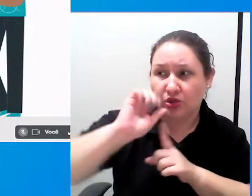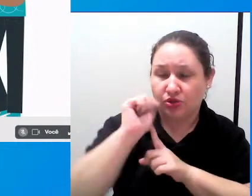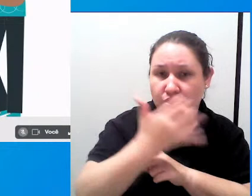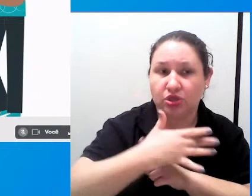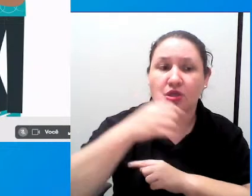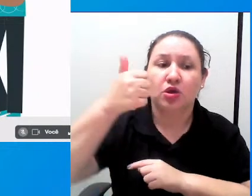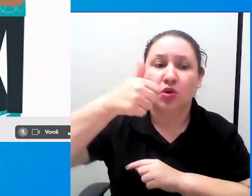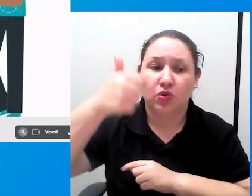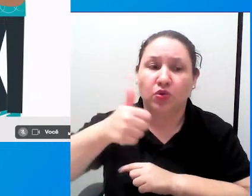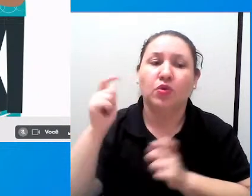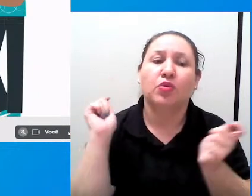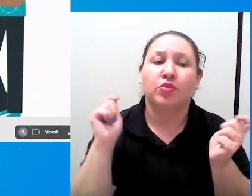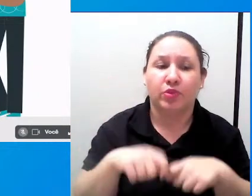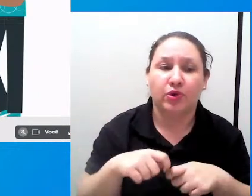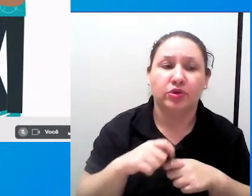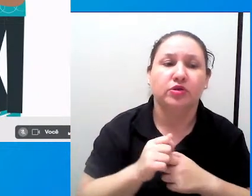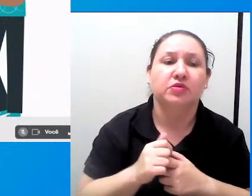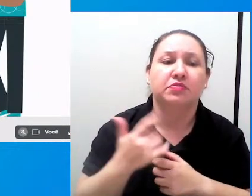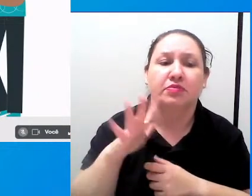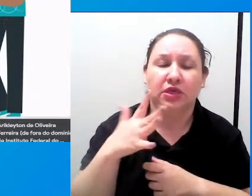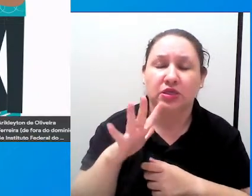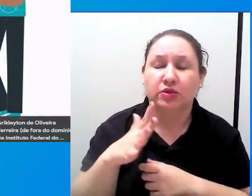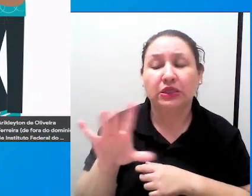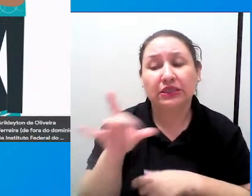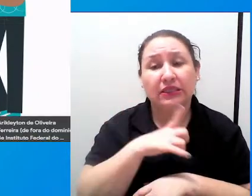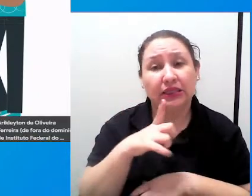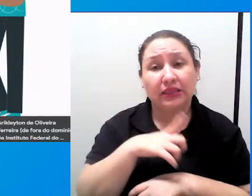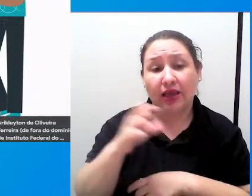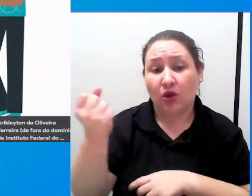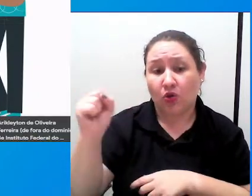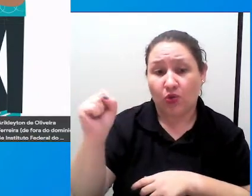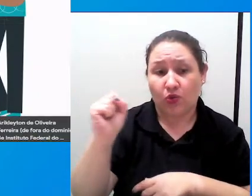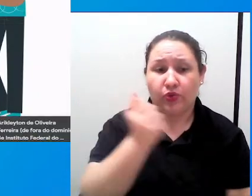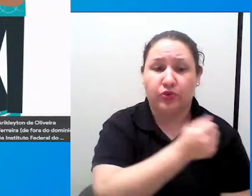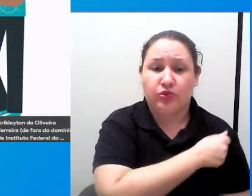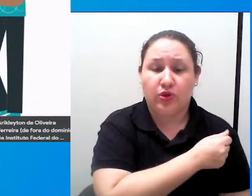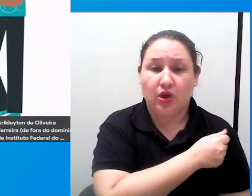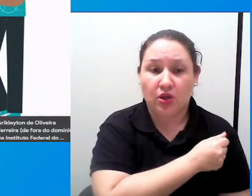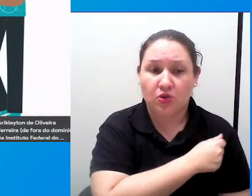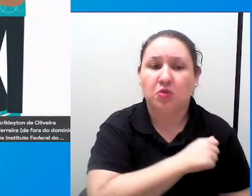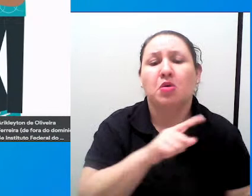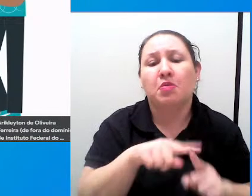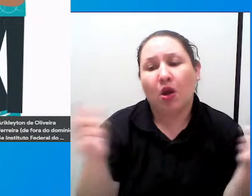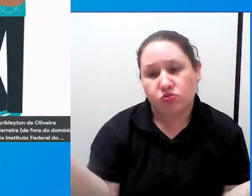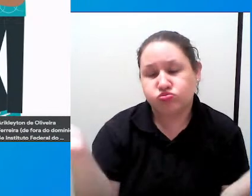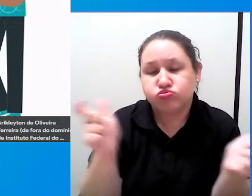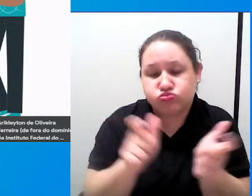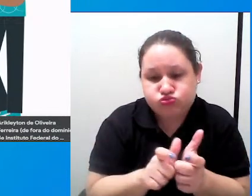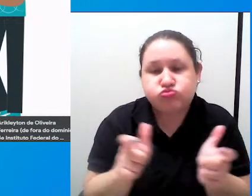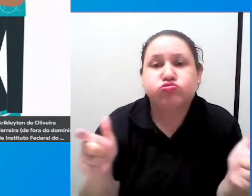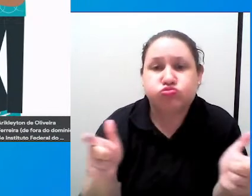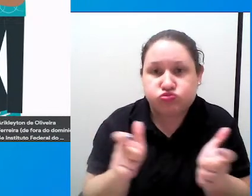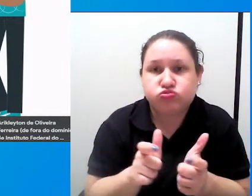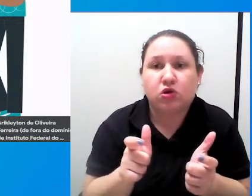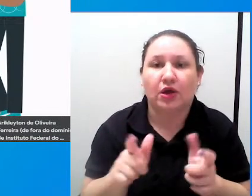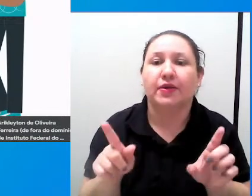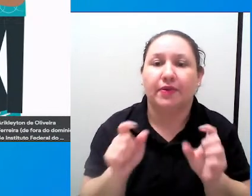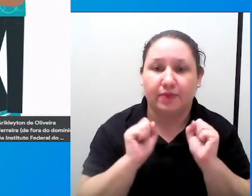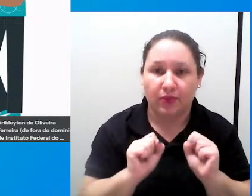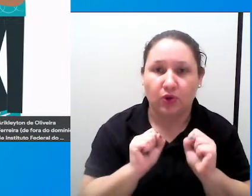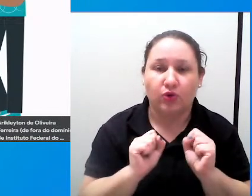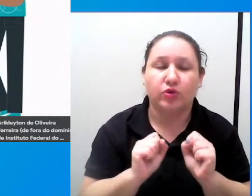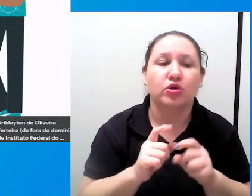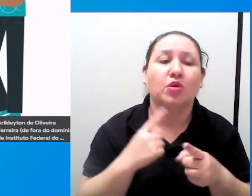PPC permite ter até 8 estudantes, mas a gente trabalha com ela até com menos estudantes que isso, 8 ou 10 que o PPC